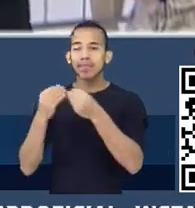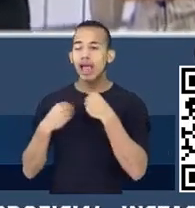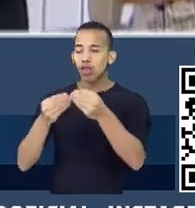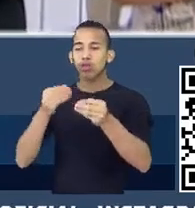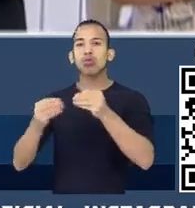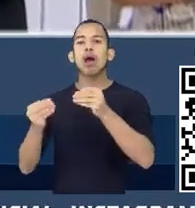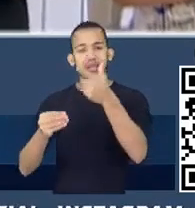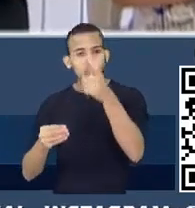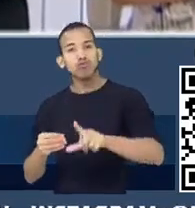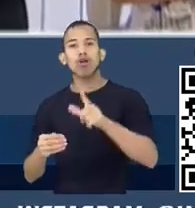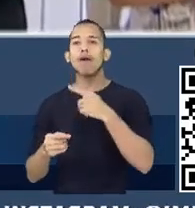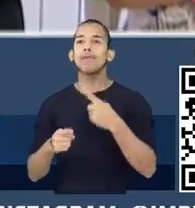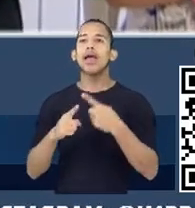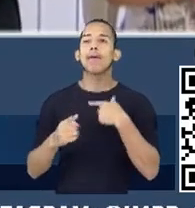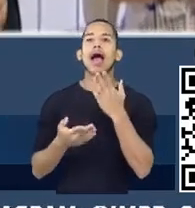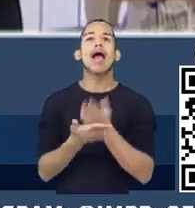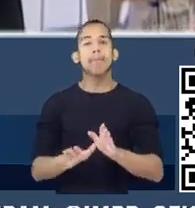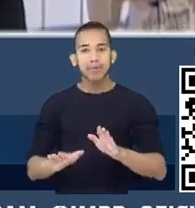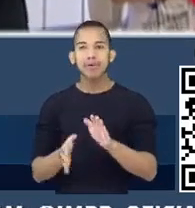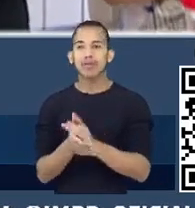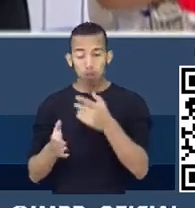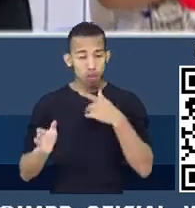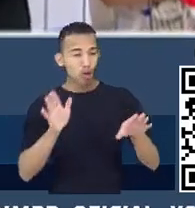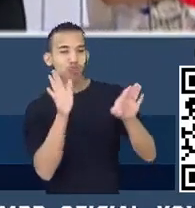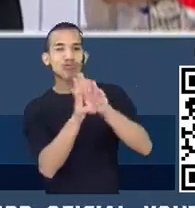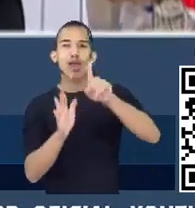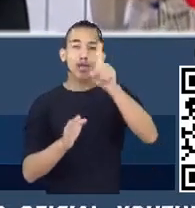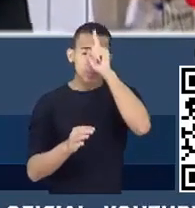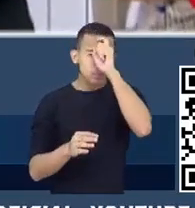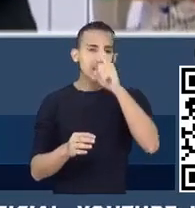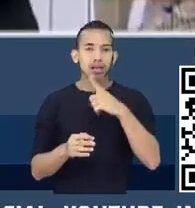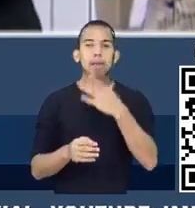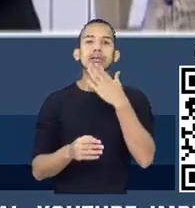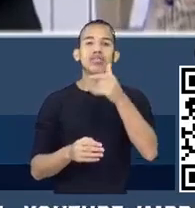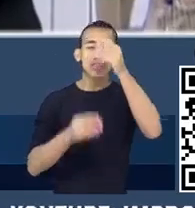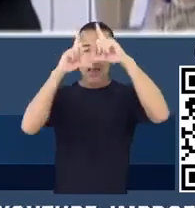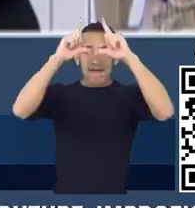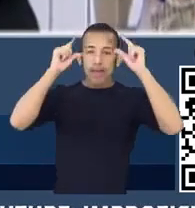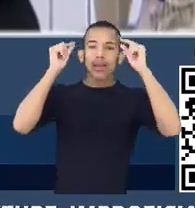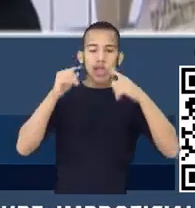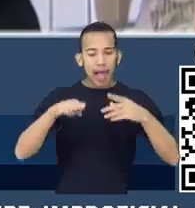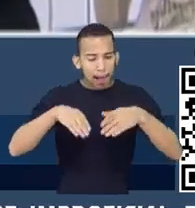de novo, que a minha tinha acabado. Subi, quando eu cheguei cá, esperei ele sair, pedi a enfermeira para botar debaixo da cama,